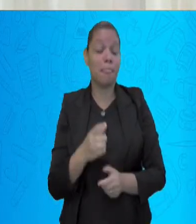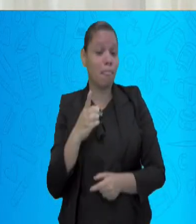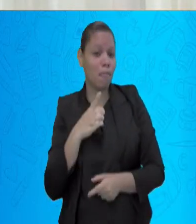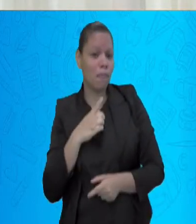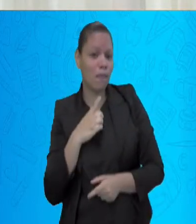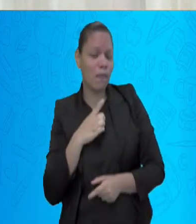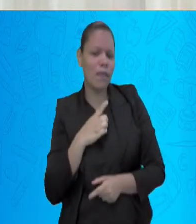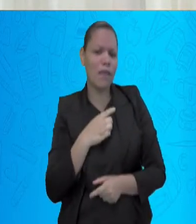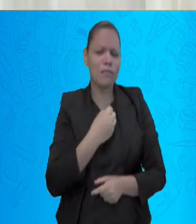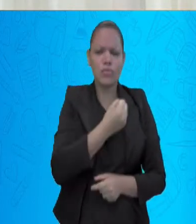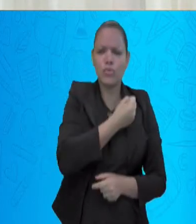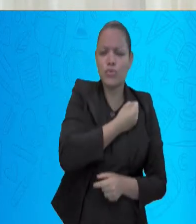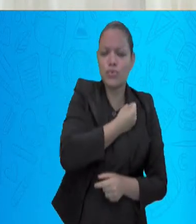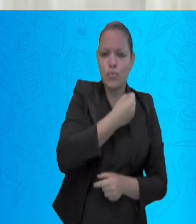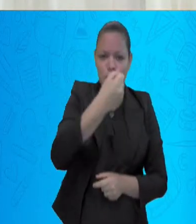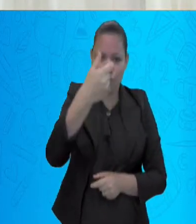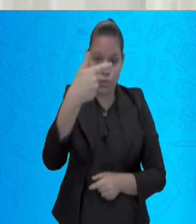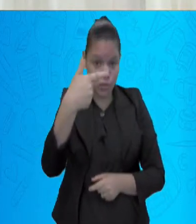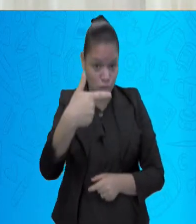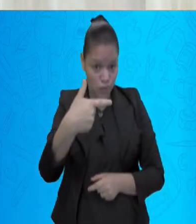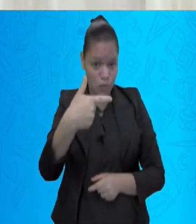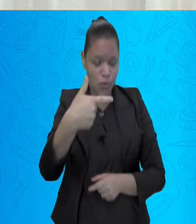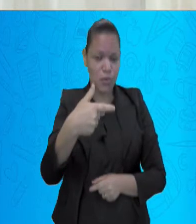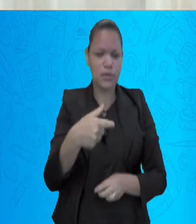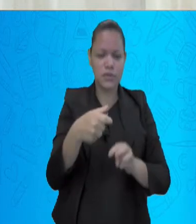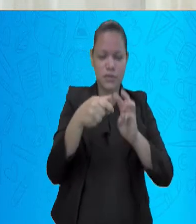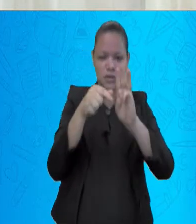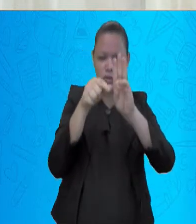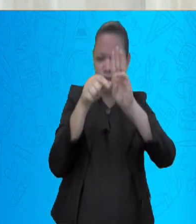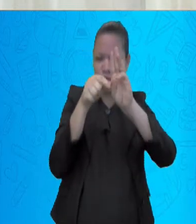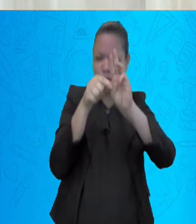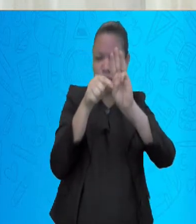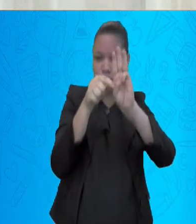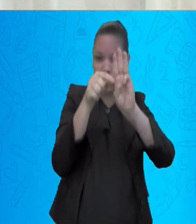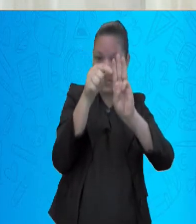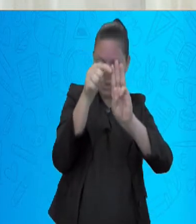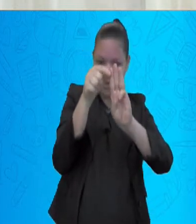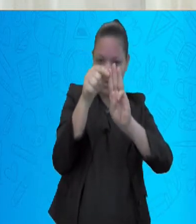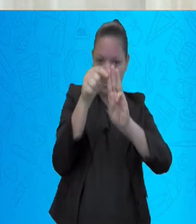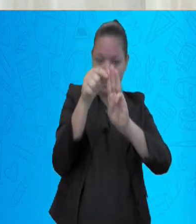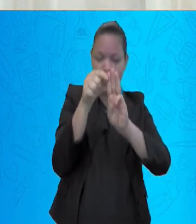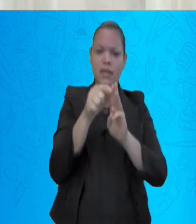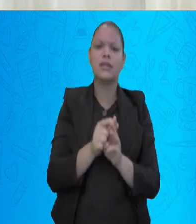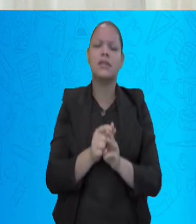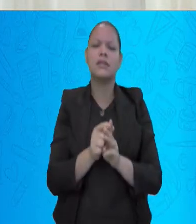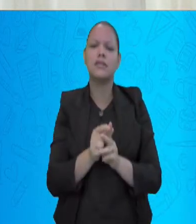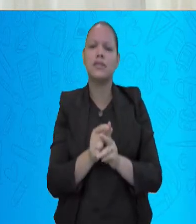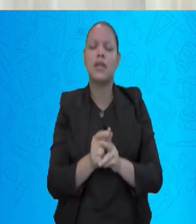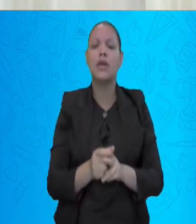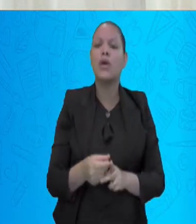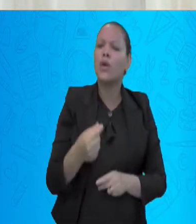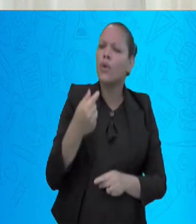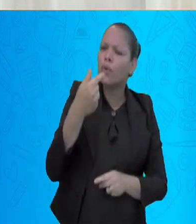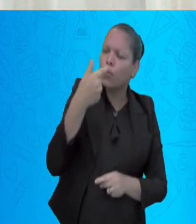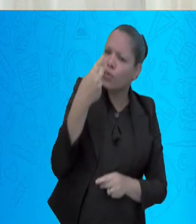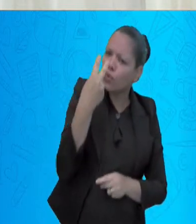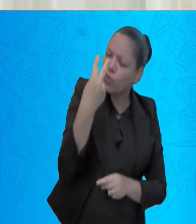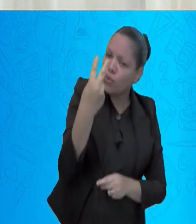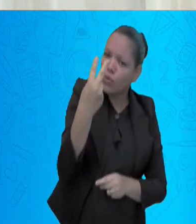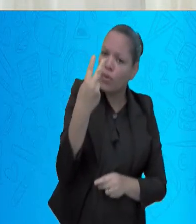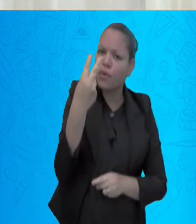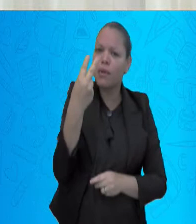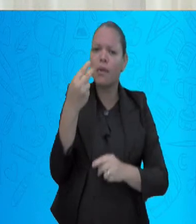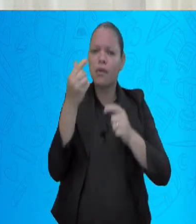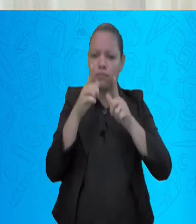Nós temos o número 2 que está nas centenas, então nós pegamos 2 plaquinhas dessas daqui para representar o número